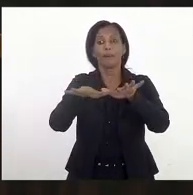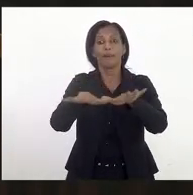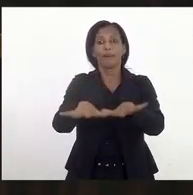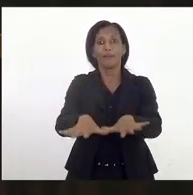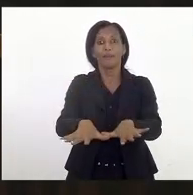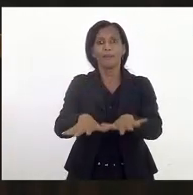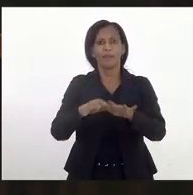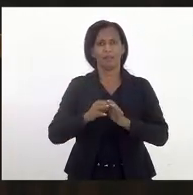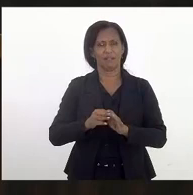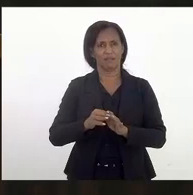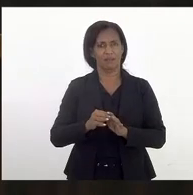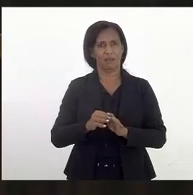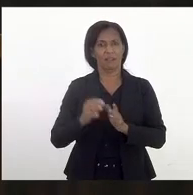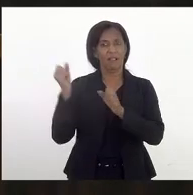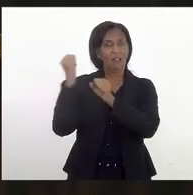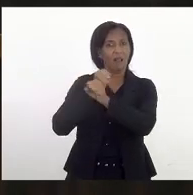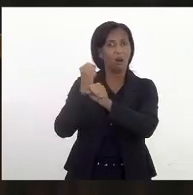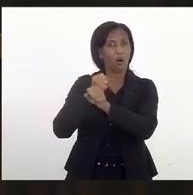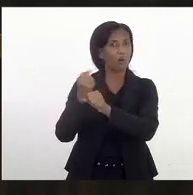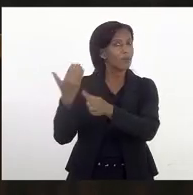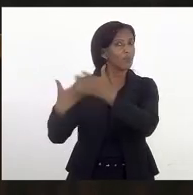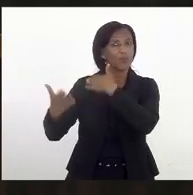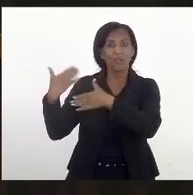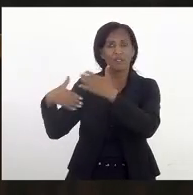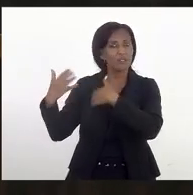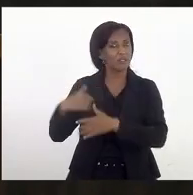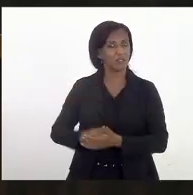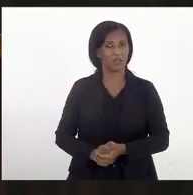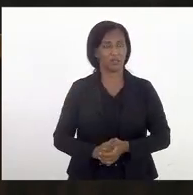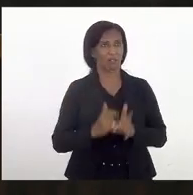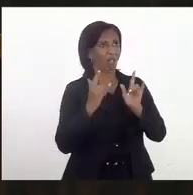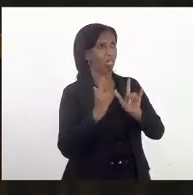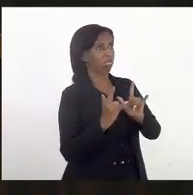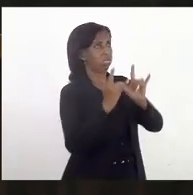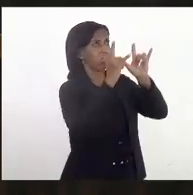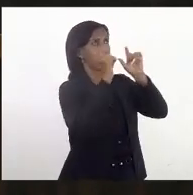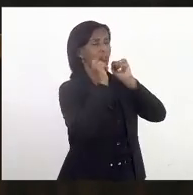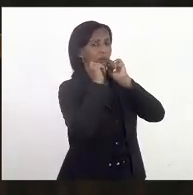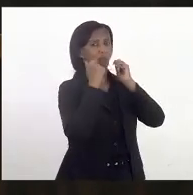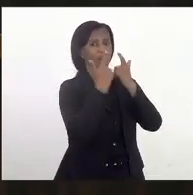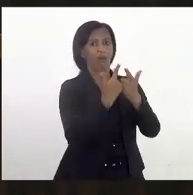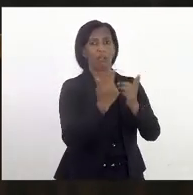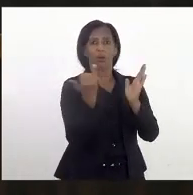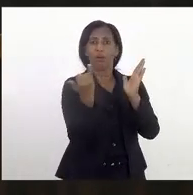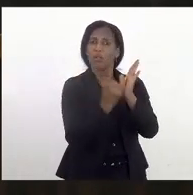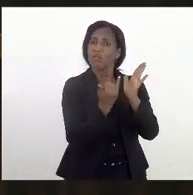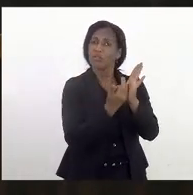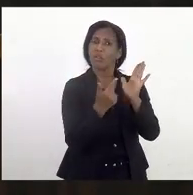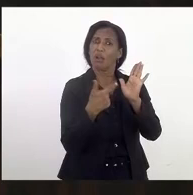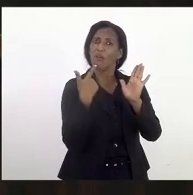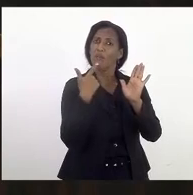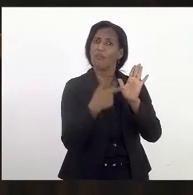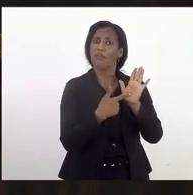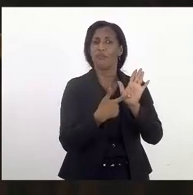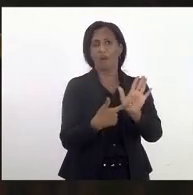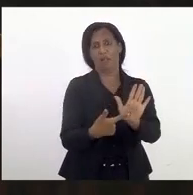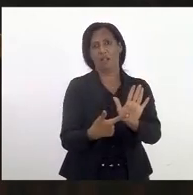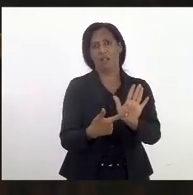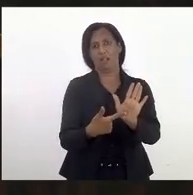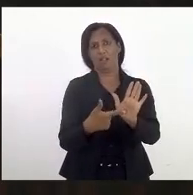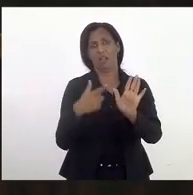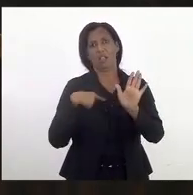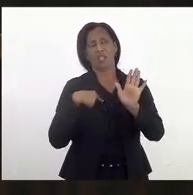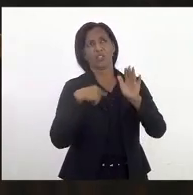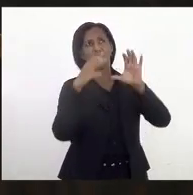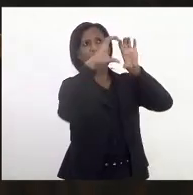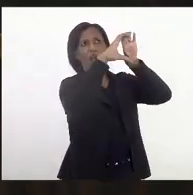essa licitação foi antes a obra foi antes Oi e a própria obra de thoreau fala que tinha andar de